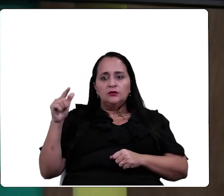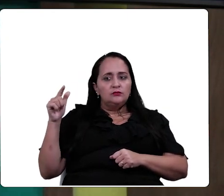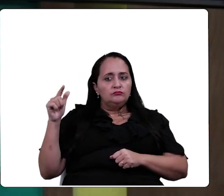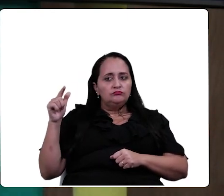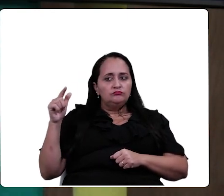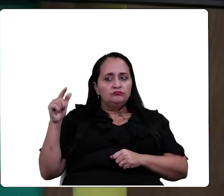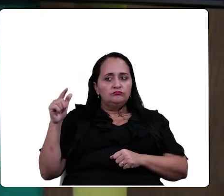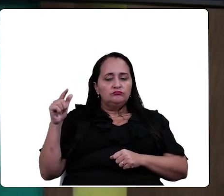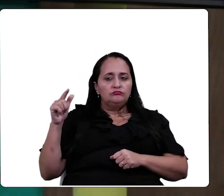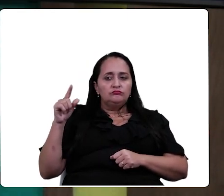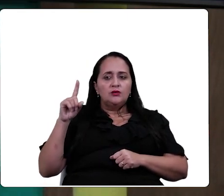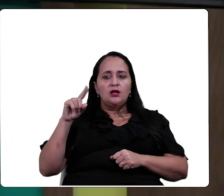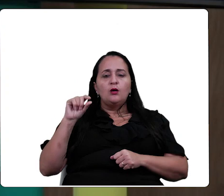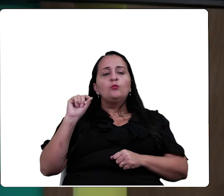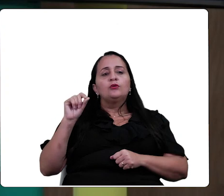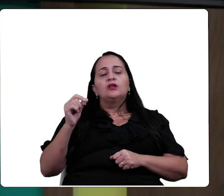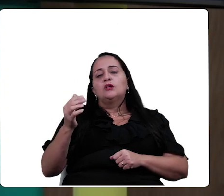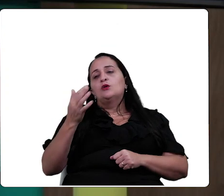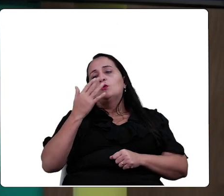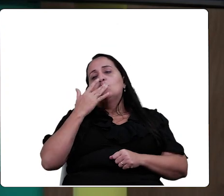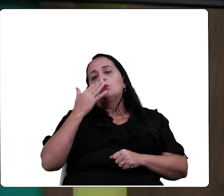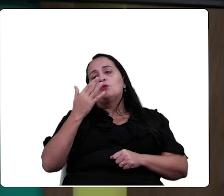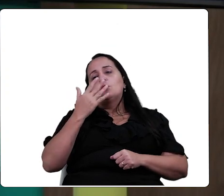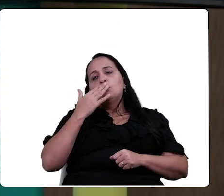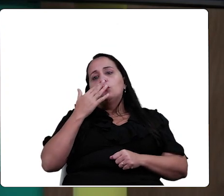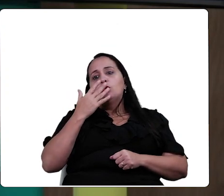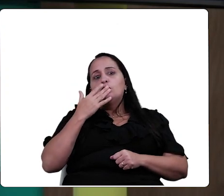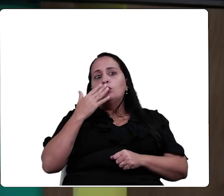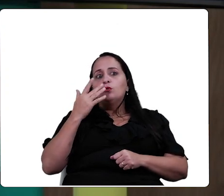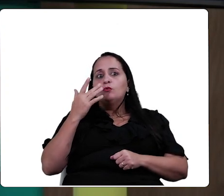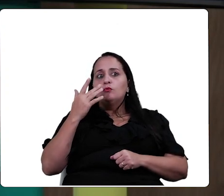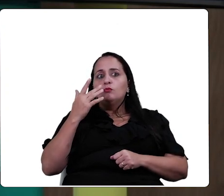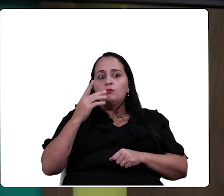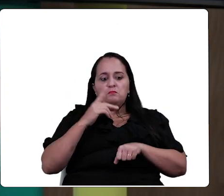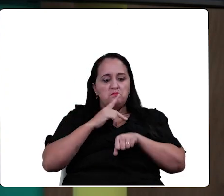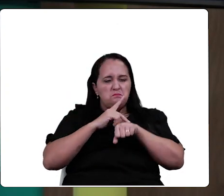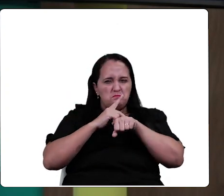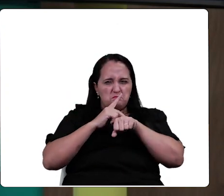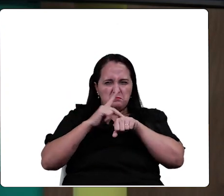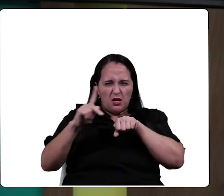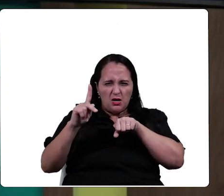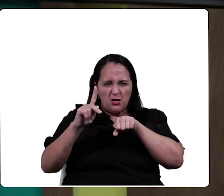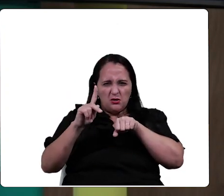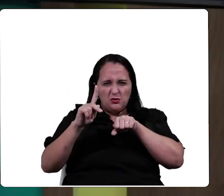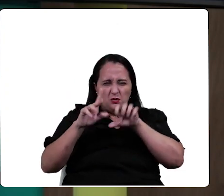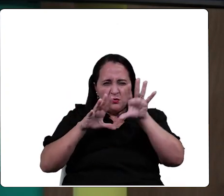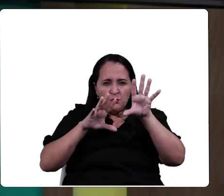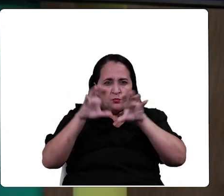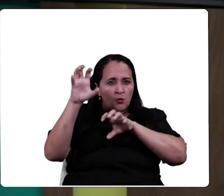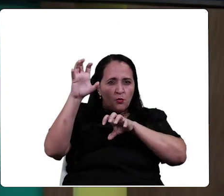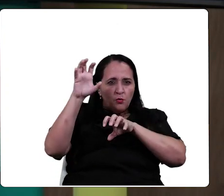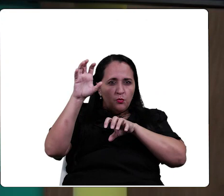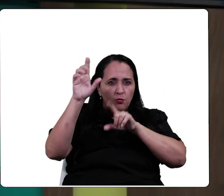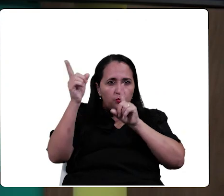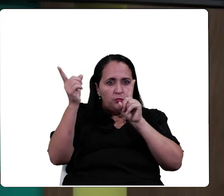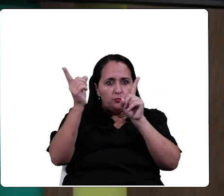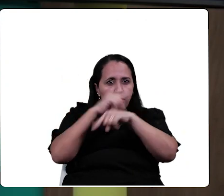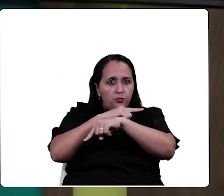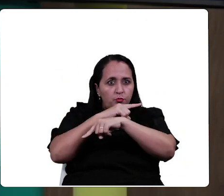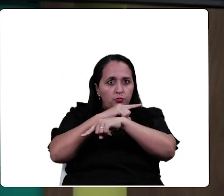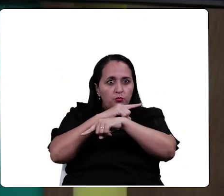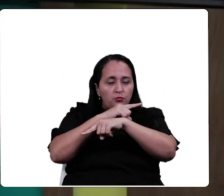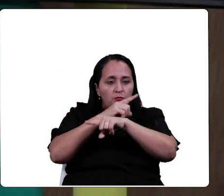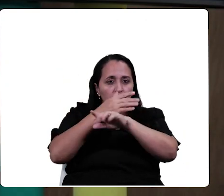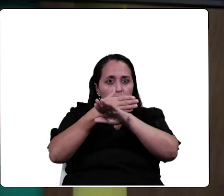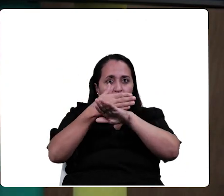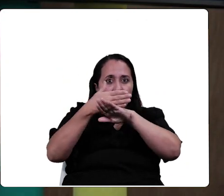dito. É a cor. Observa, o preto contrasta com o branco e com o vermelho.